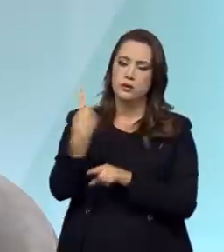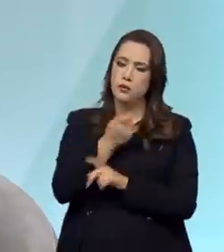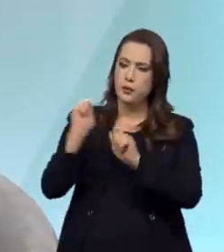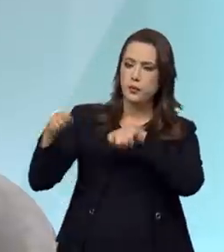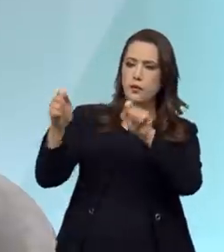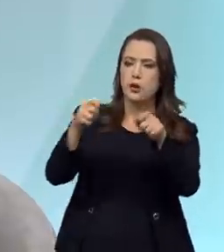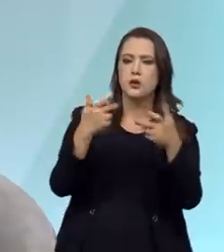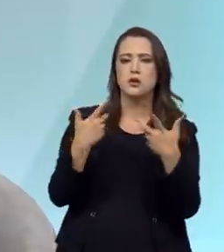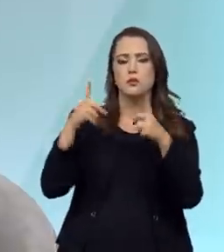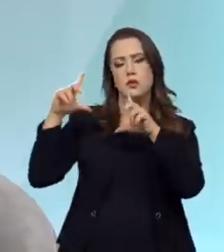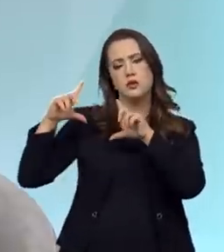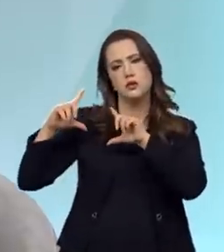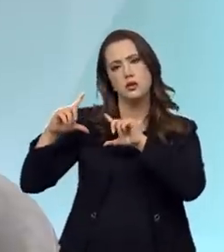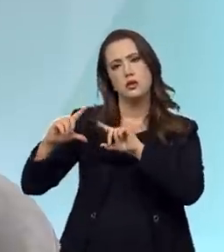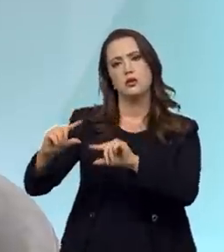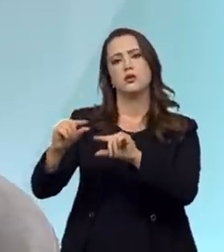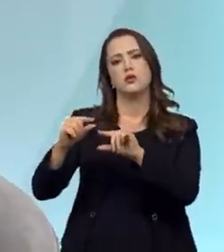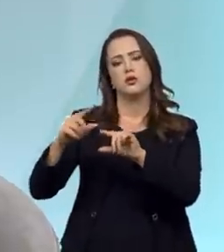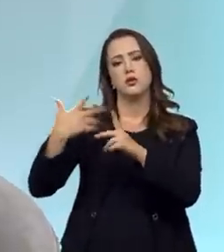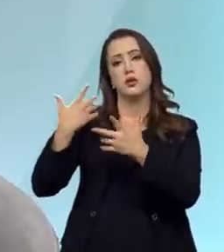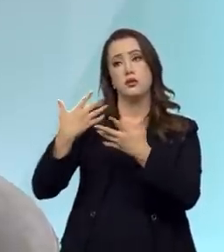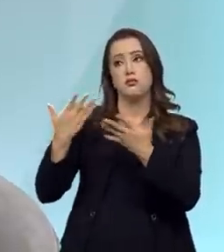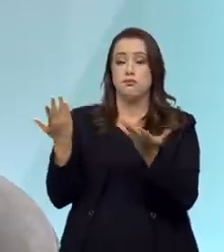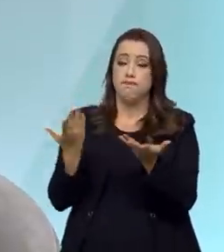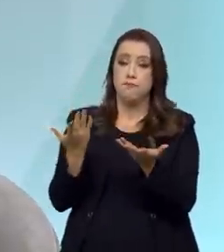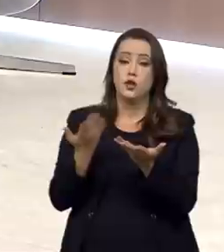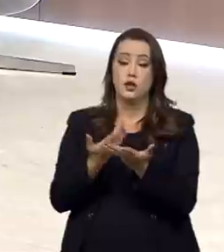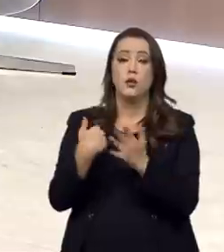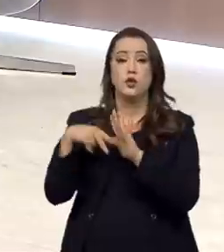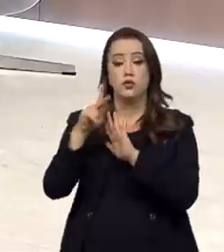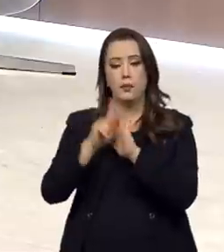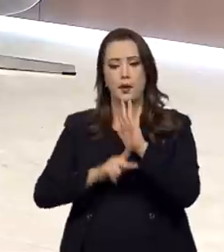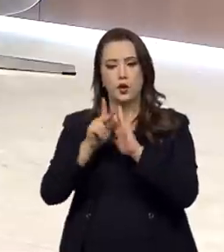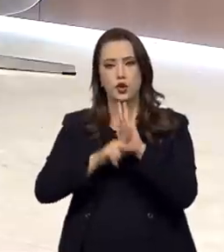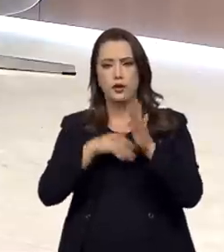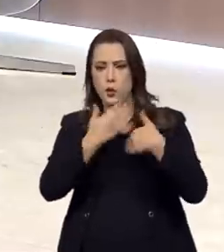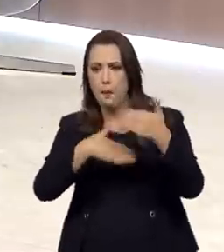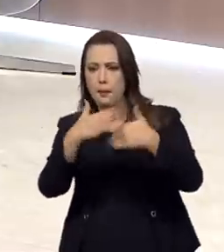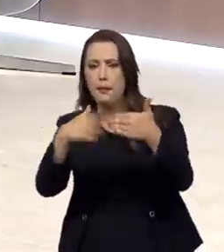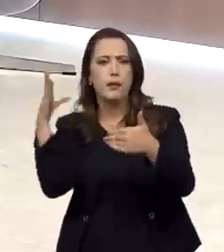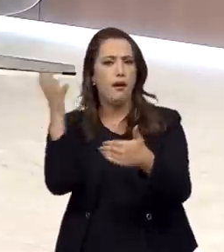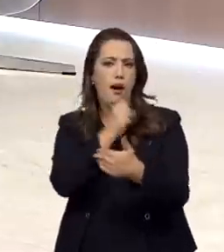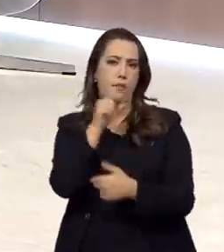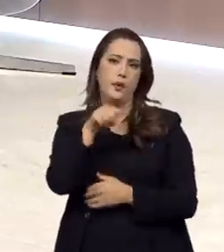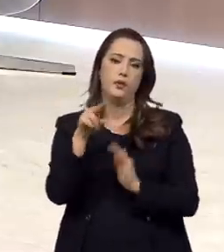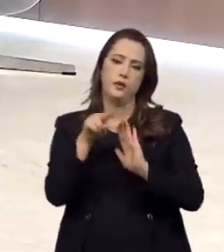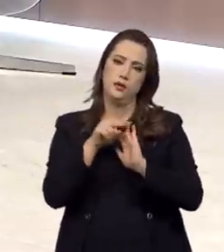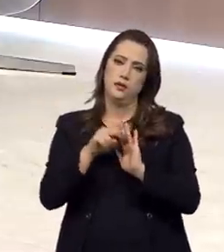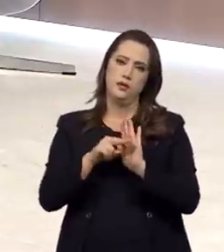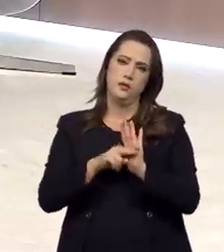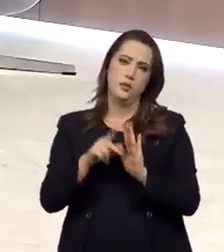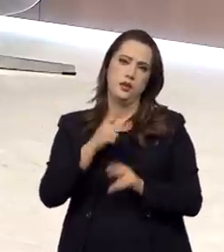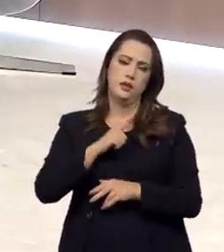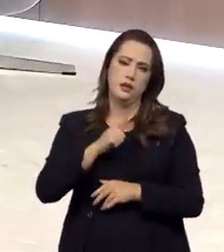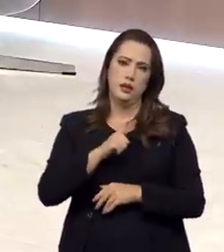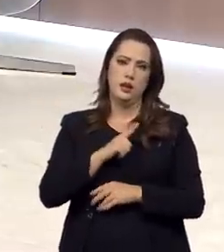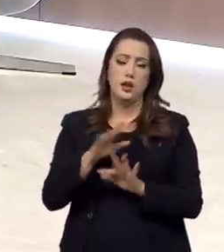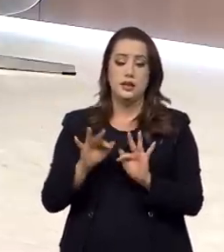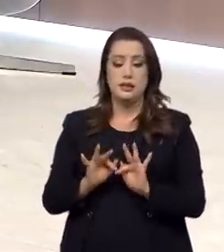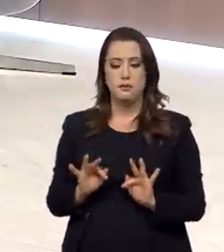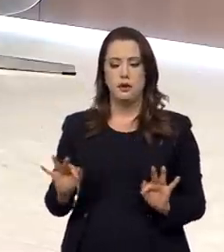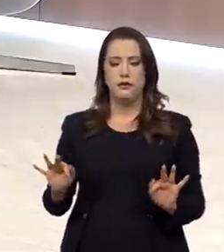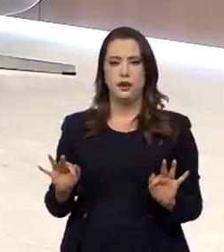possibilidade de projetos acontecendo de forma rápida nessa regulamentação nossos temos a